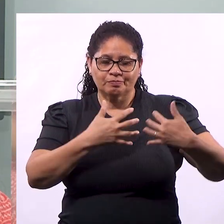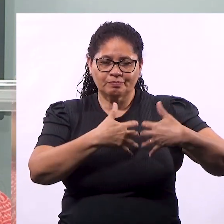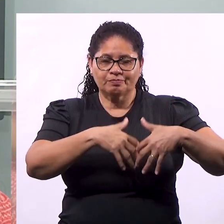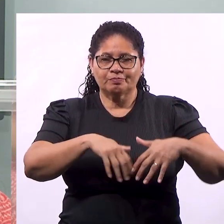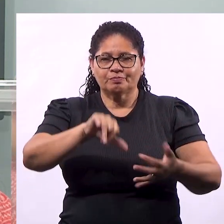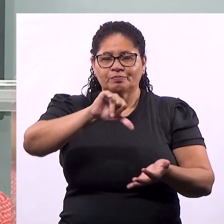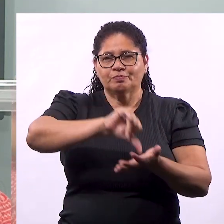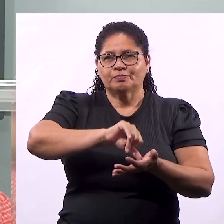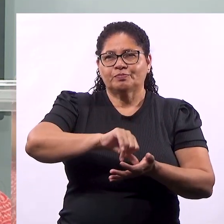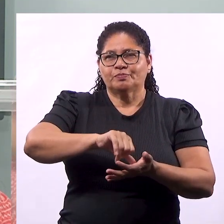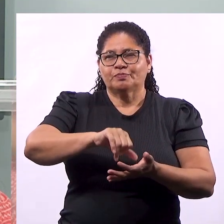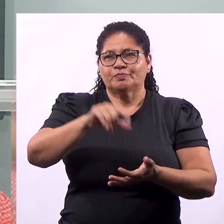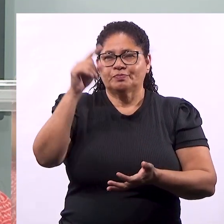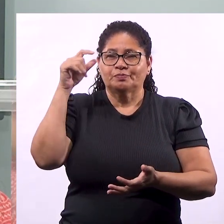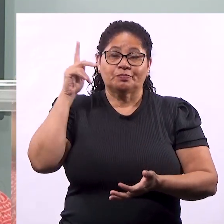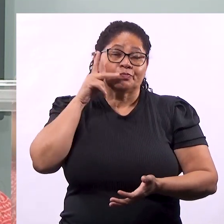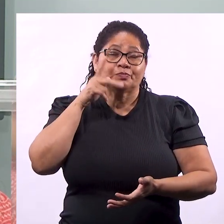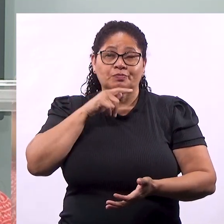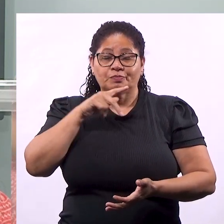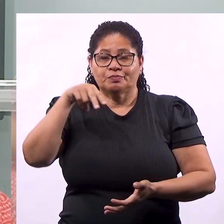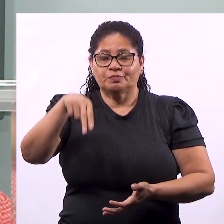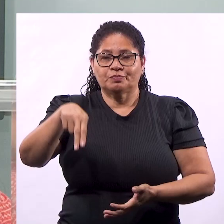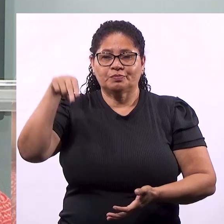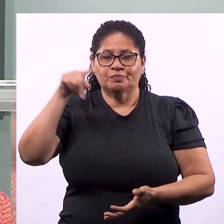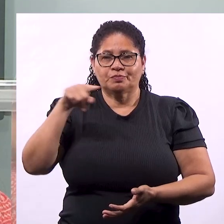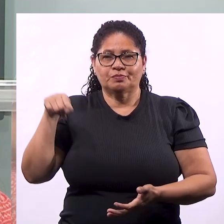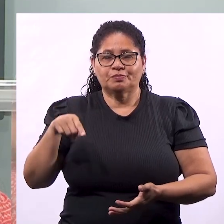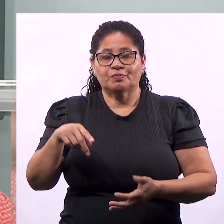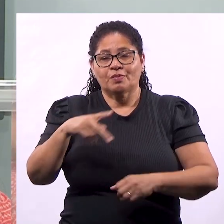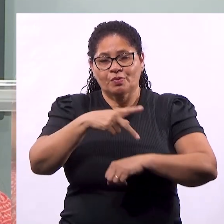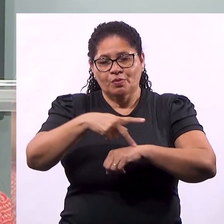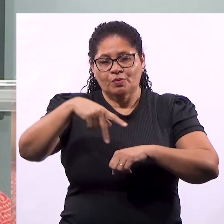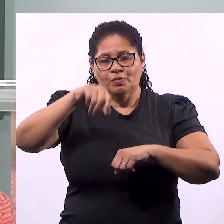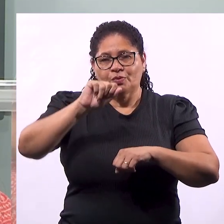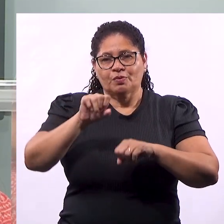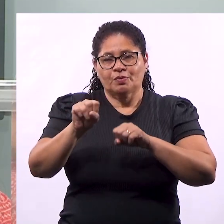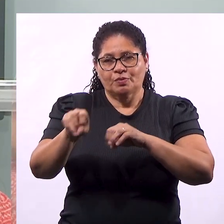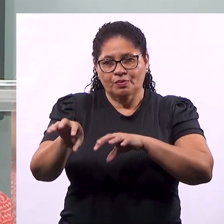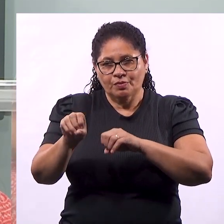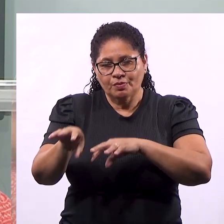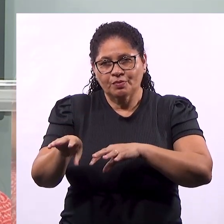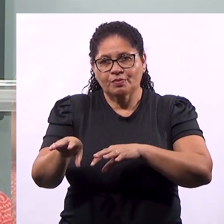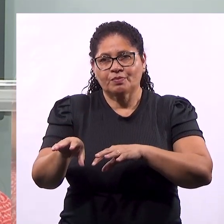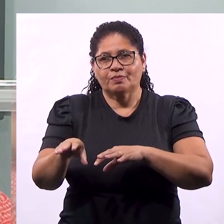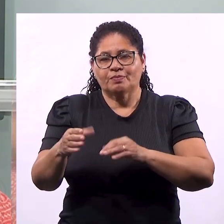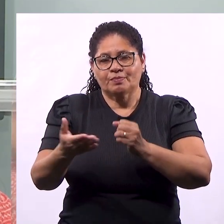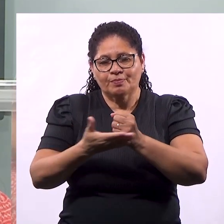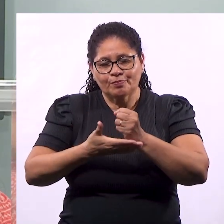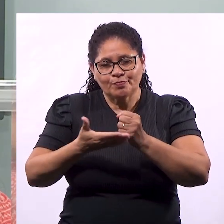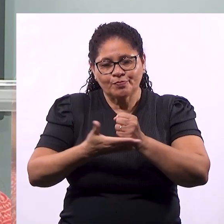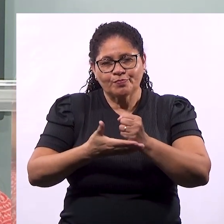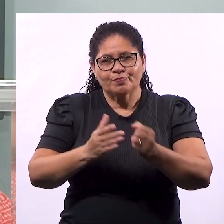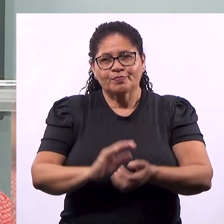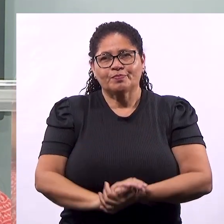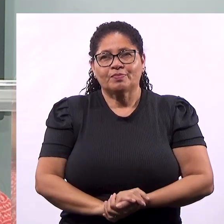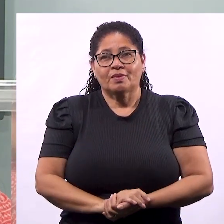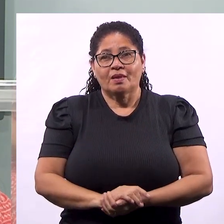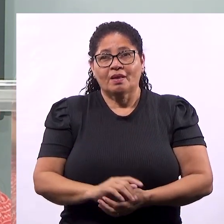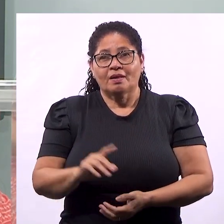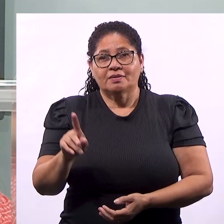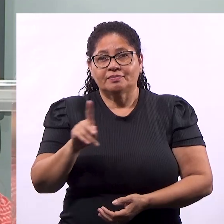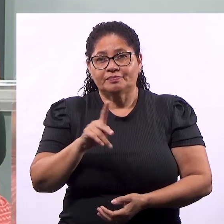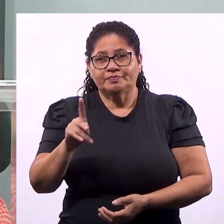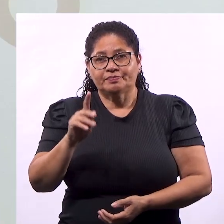o ifro campus Porto Velho zona norte você está na pós-graduação em Educação Básica